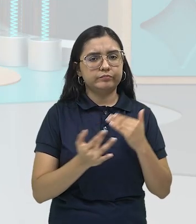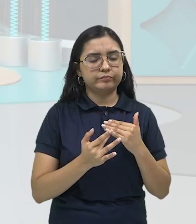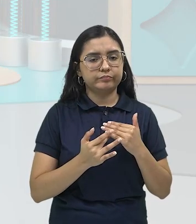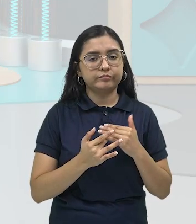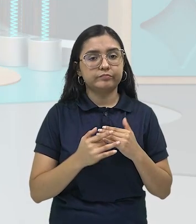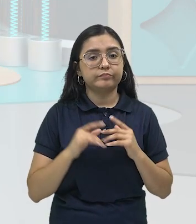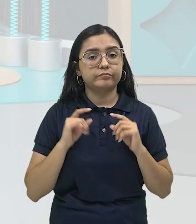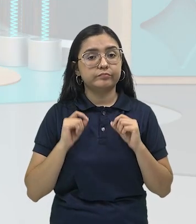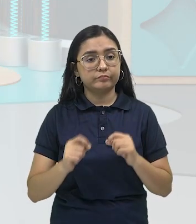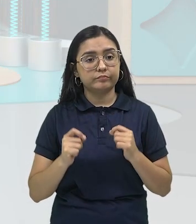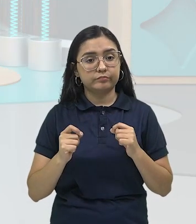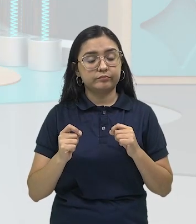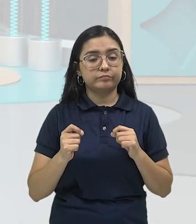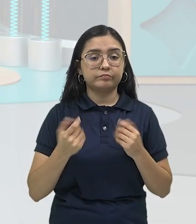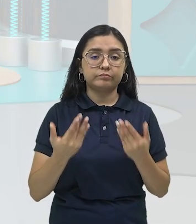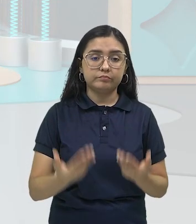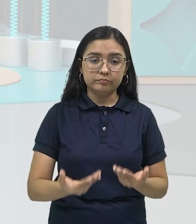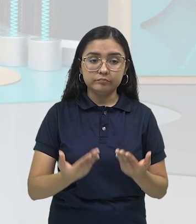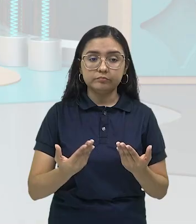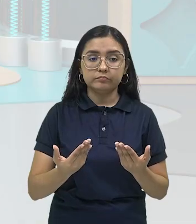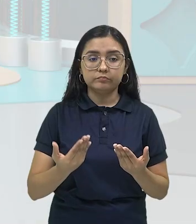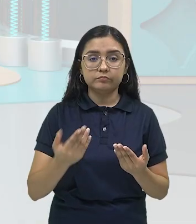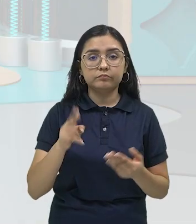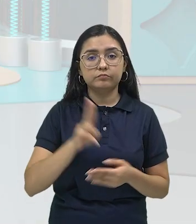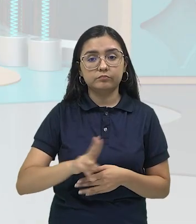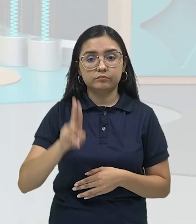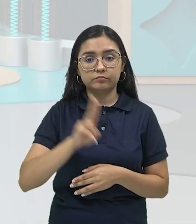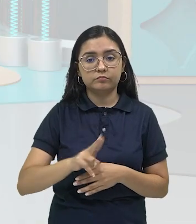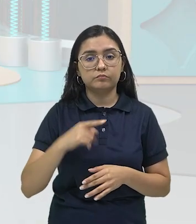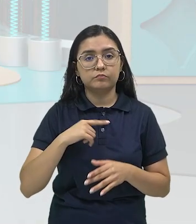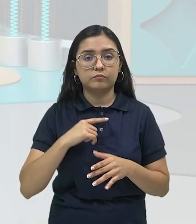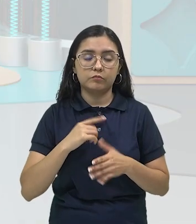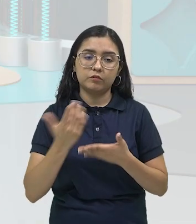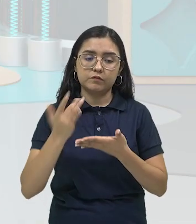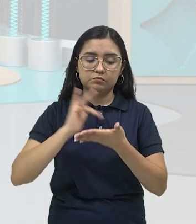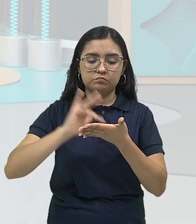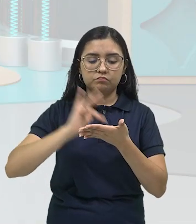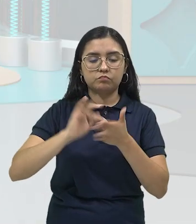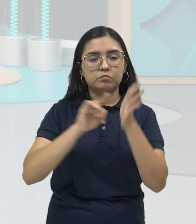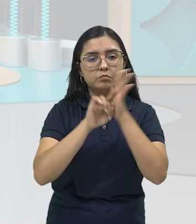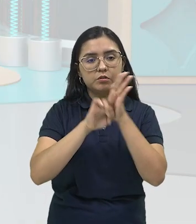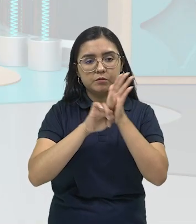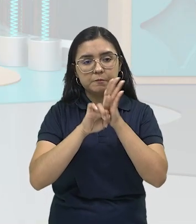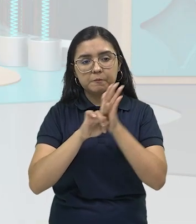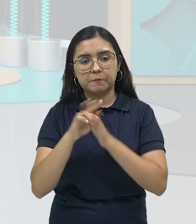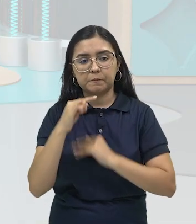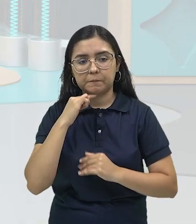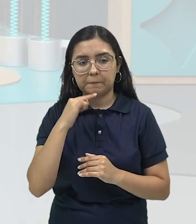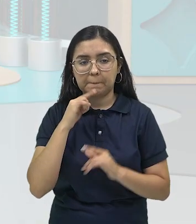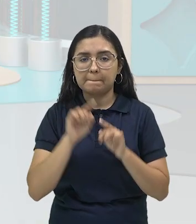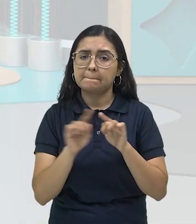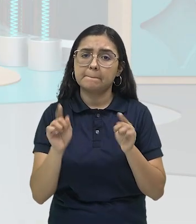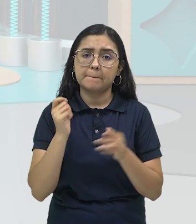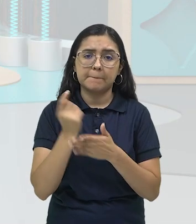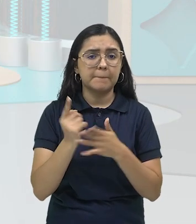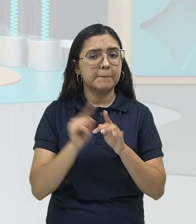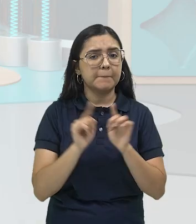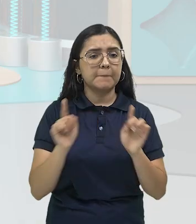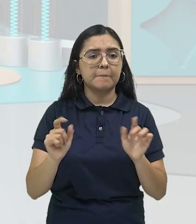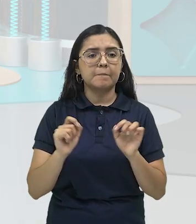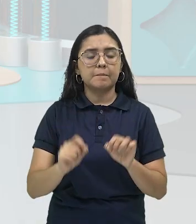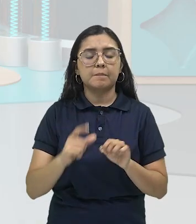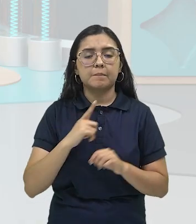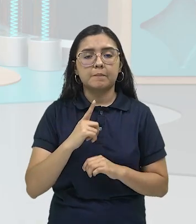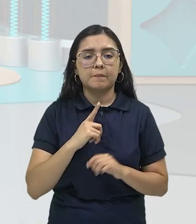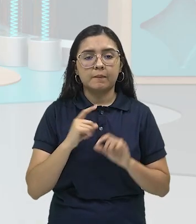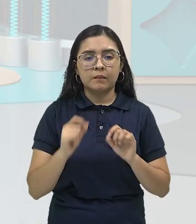você foi ouvido de alguma forma, utilizaram um microfone ou você acessou uma pesquisa que nem era para compra, mas ainda assim você é impactado